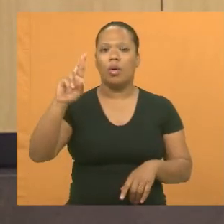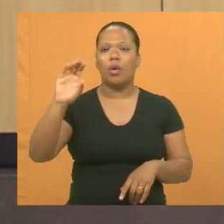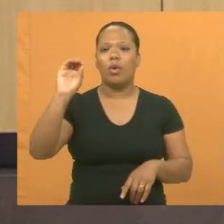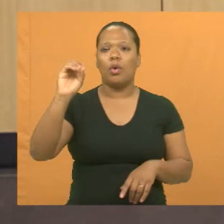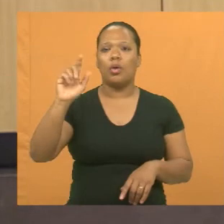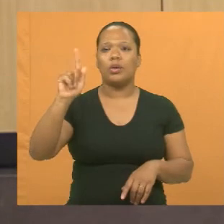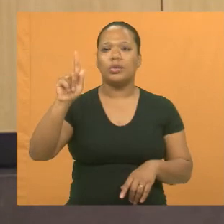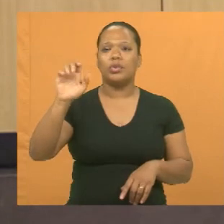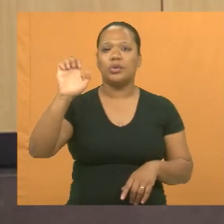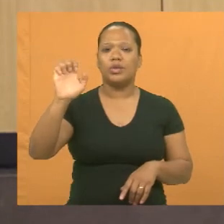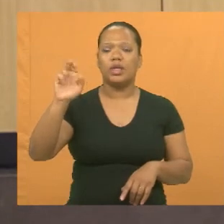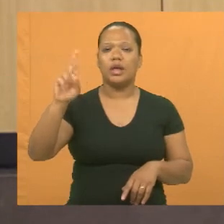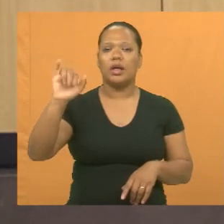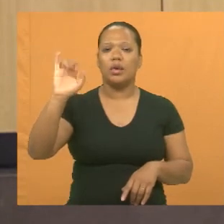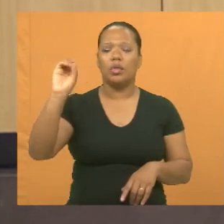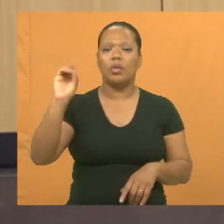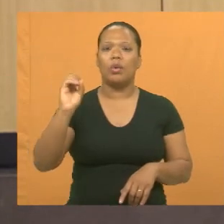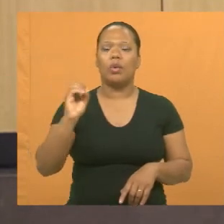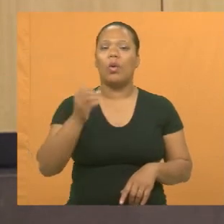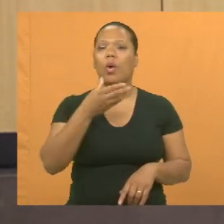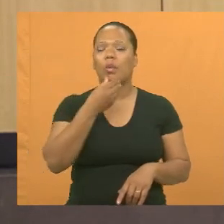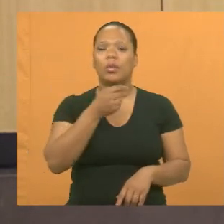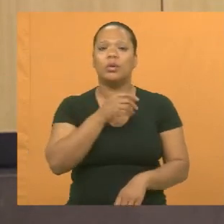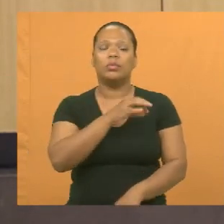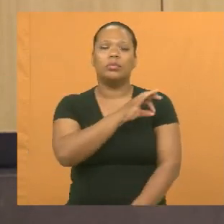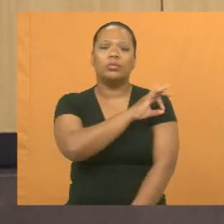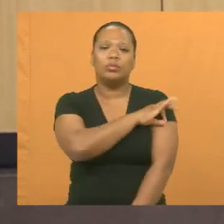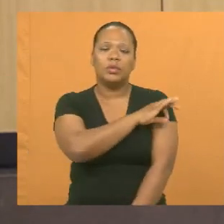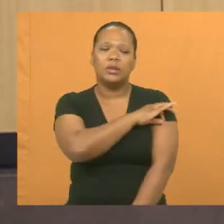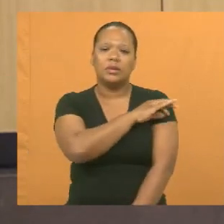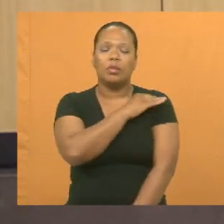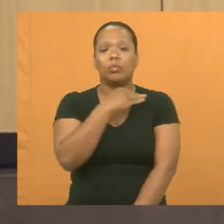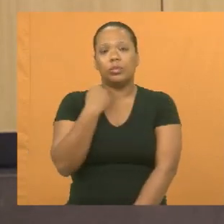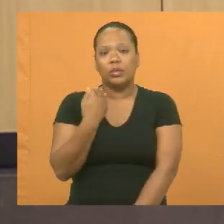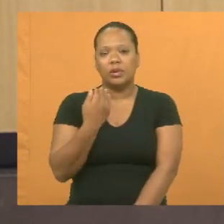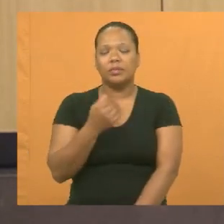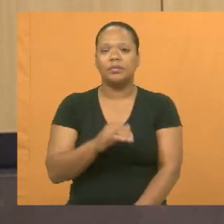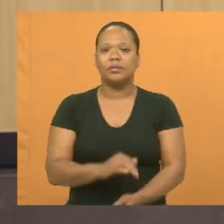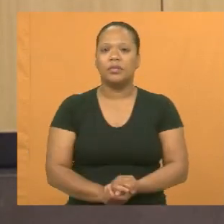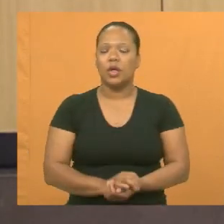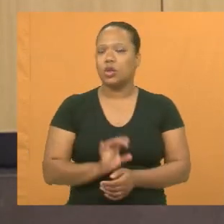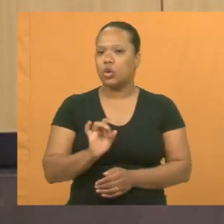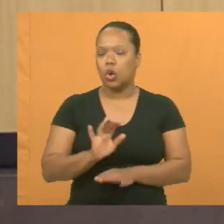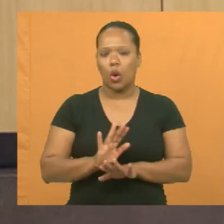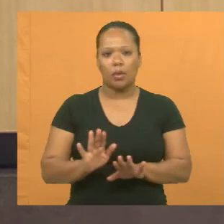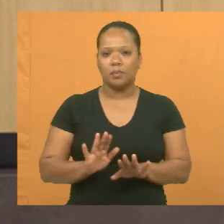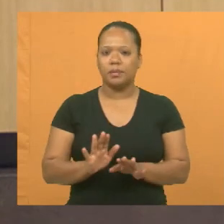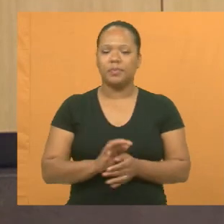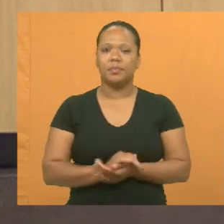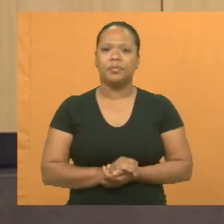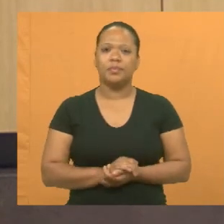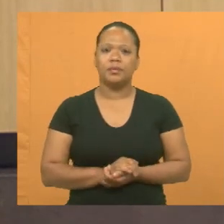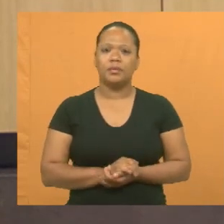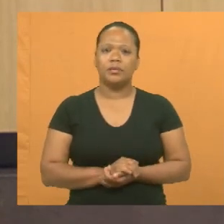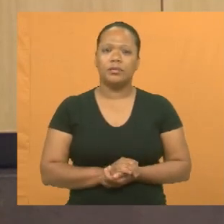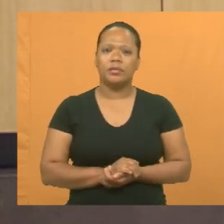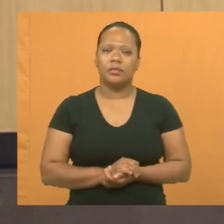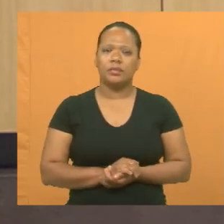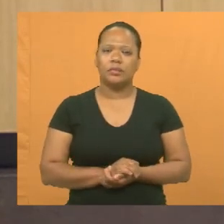da Silva, guarda civil municipal. Voto formulado pelo vereador Abner de Madureira. São esses, presidente.